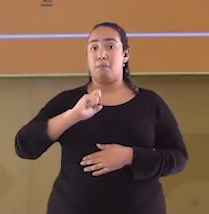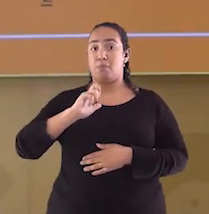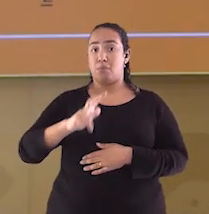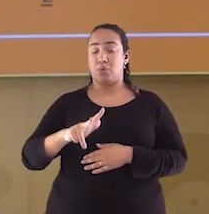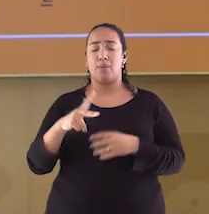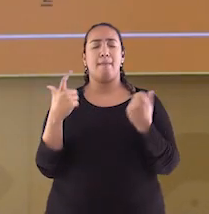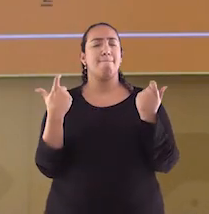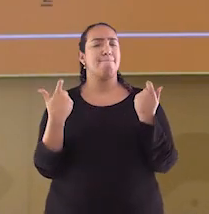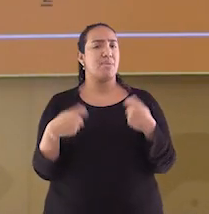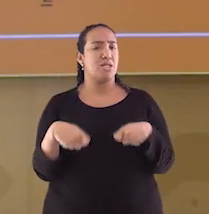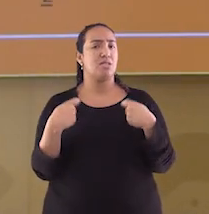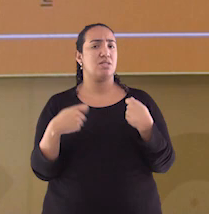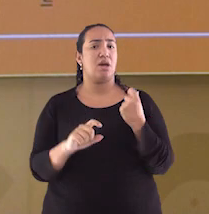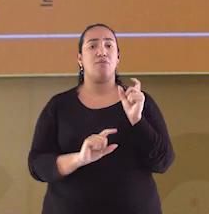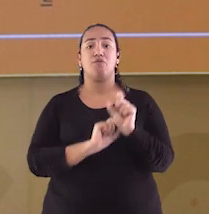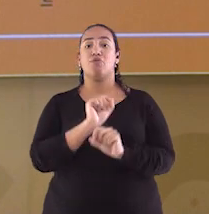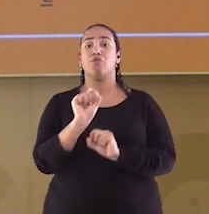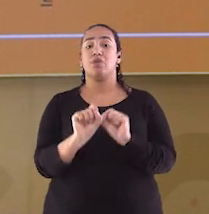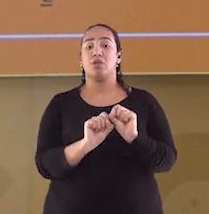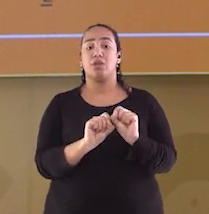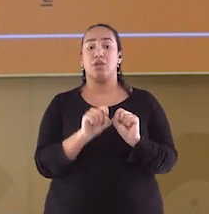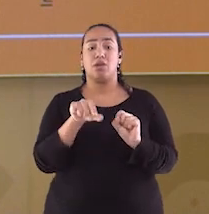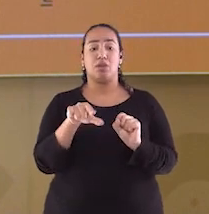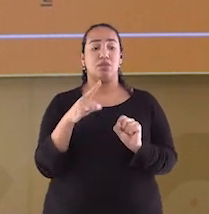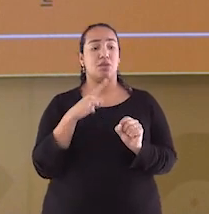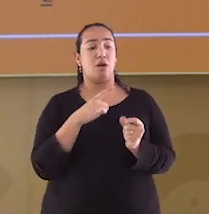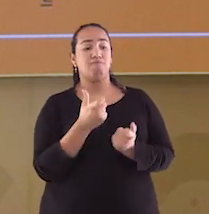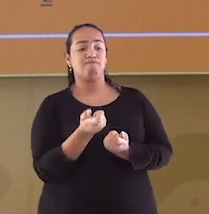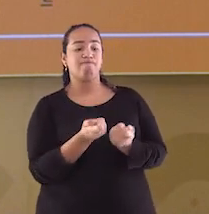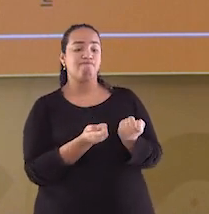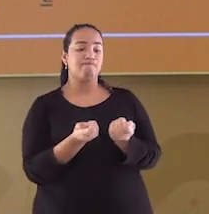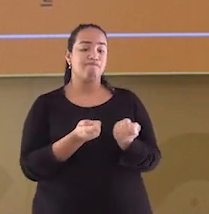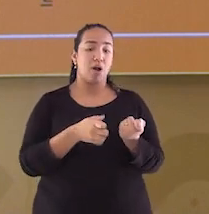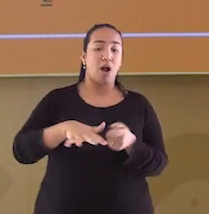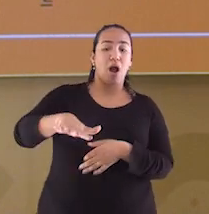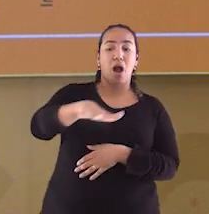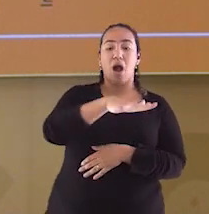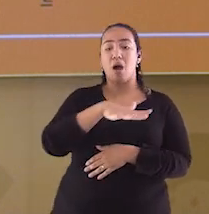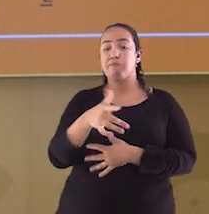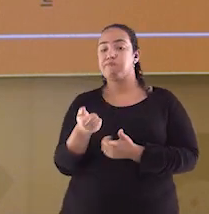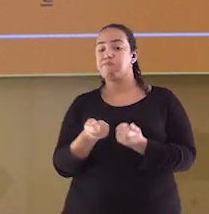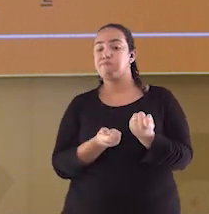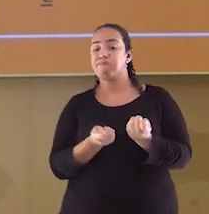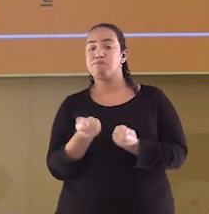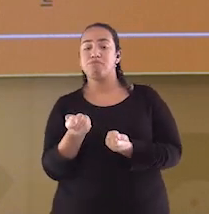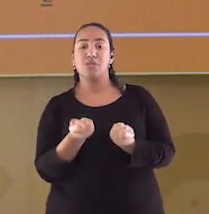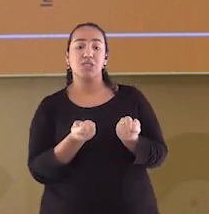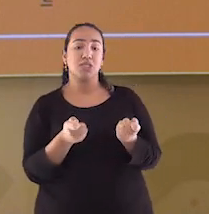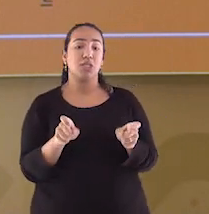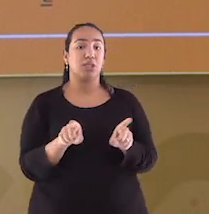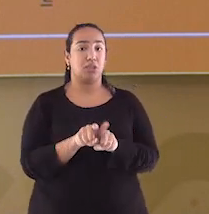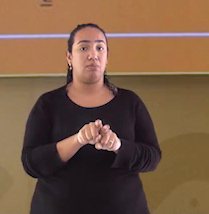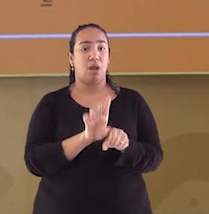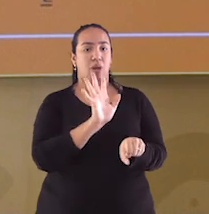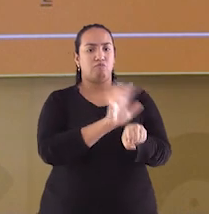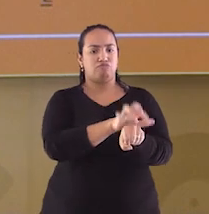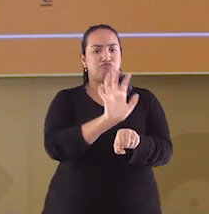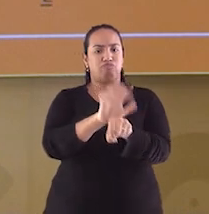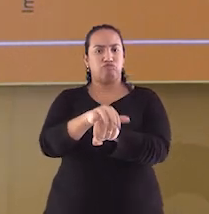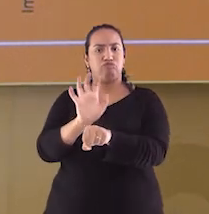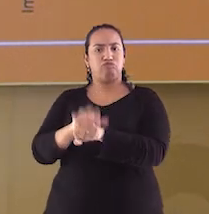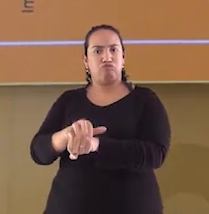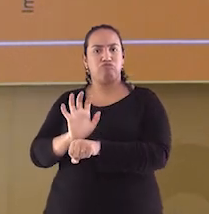grande necessidade de ampliar o seu domínio sobre o território e aumentar a